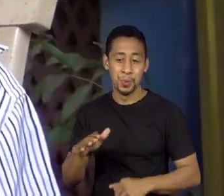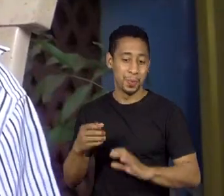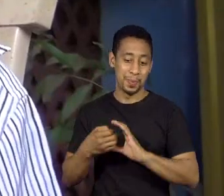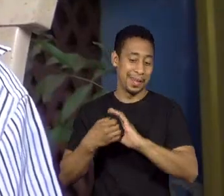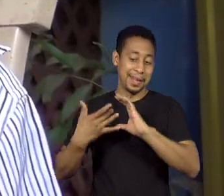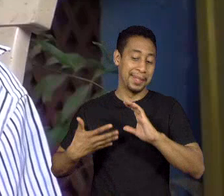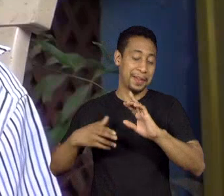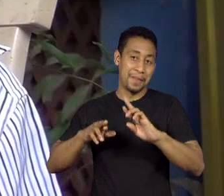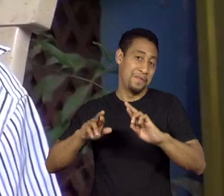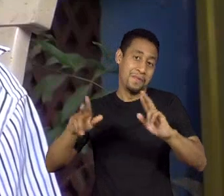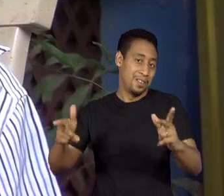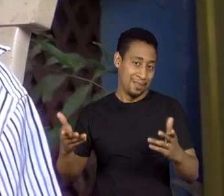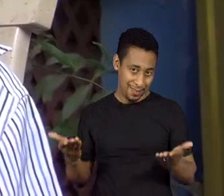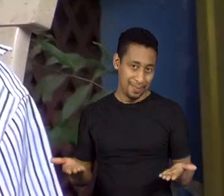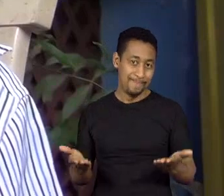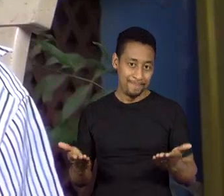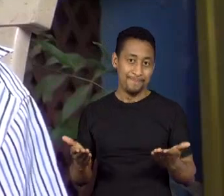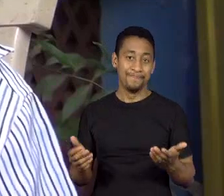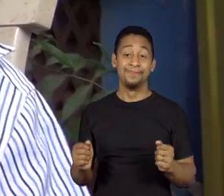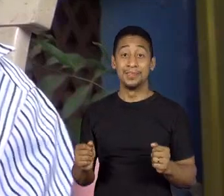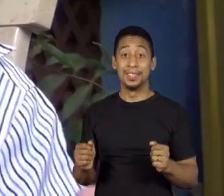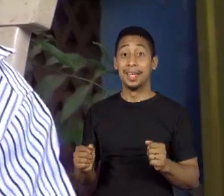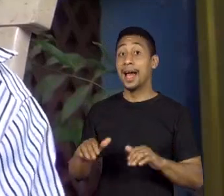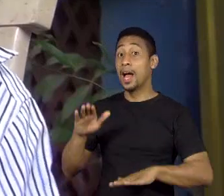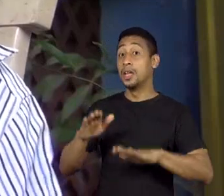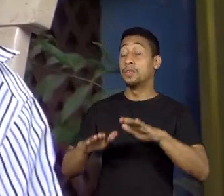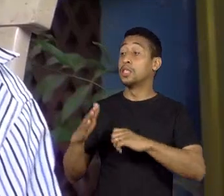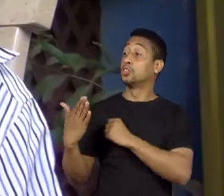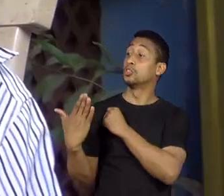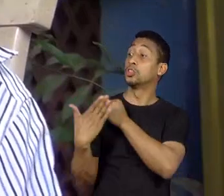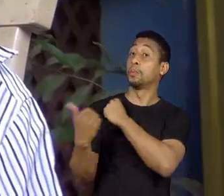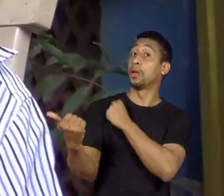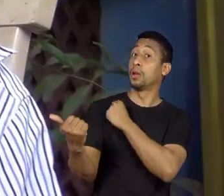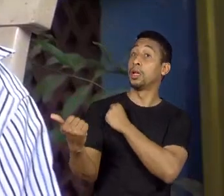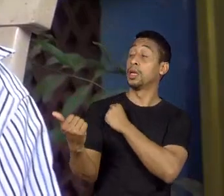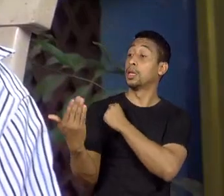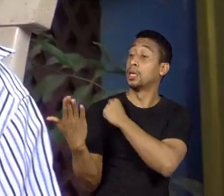diferentes. Então, às vezes me chamavam